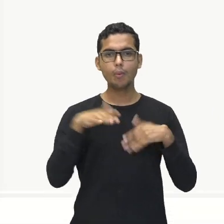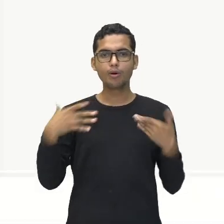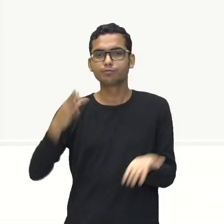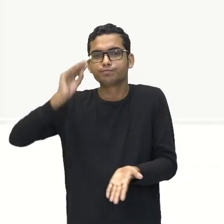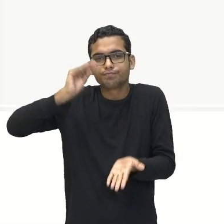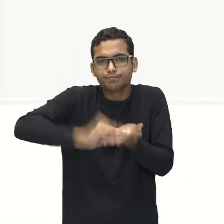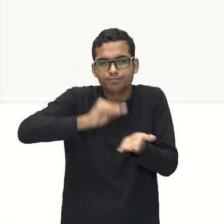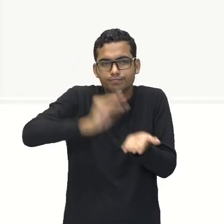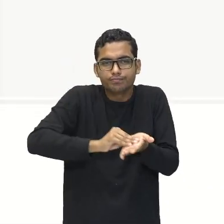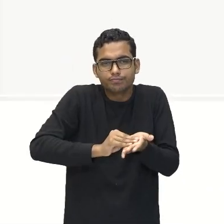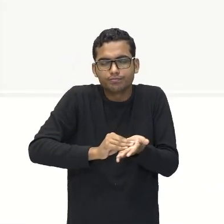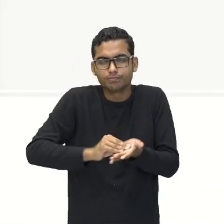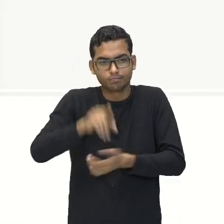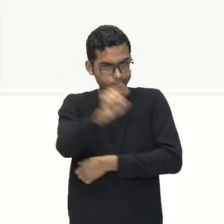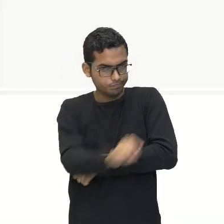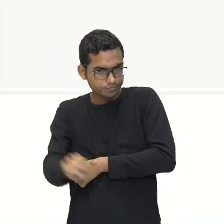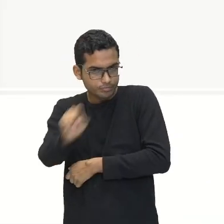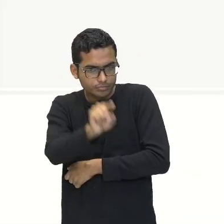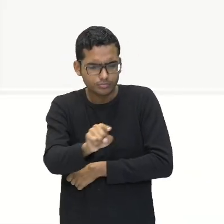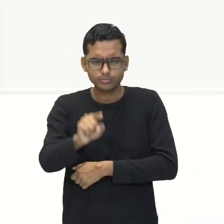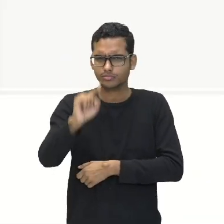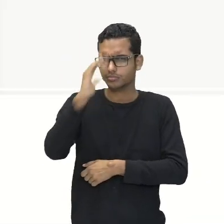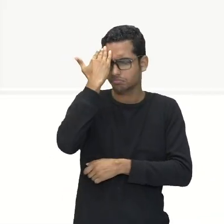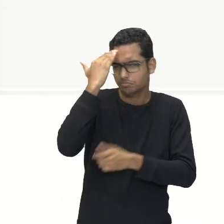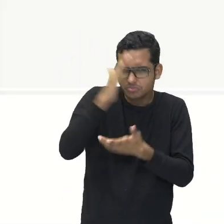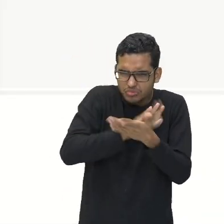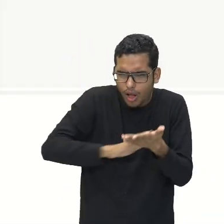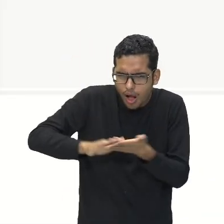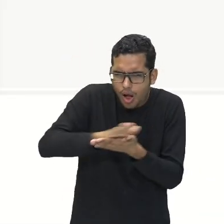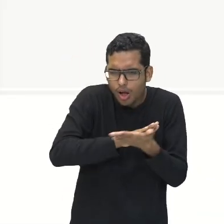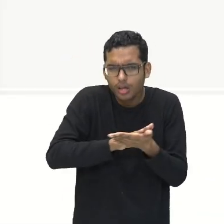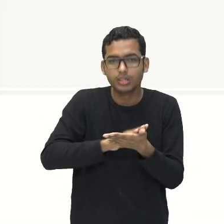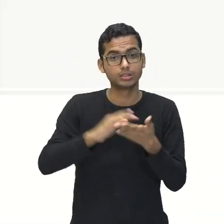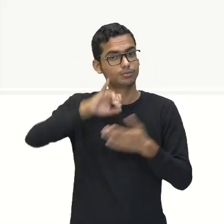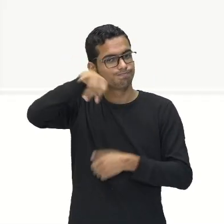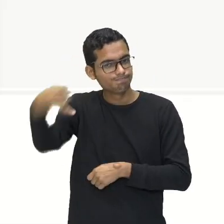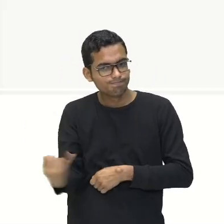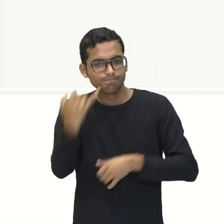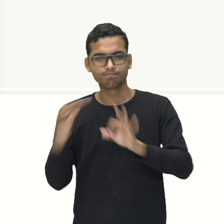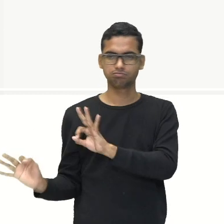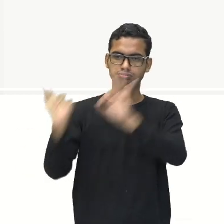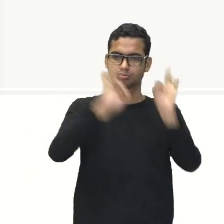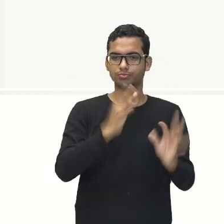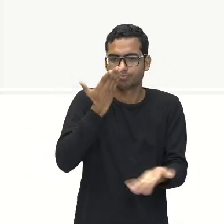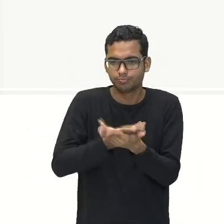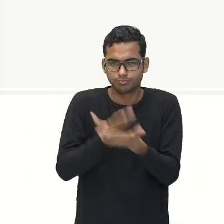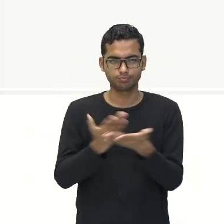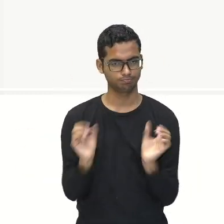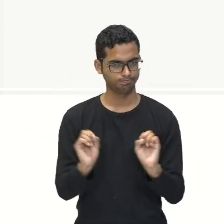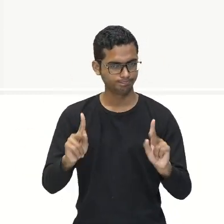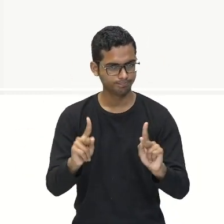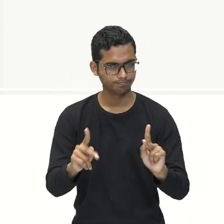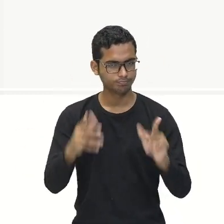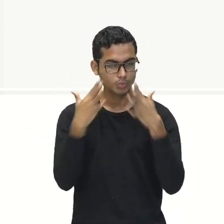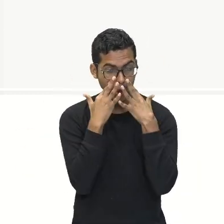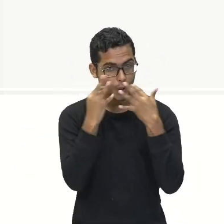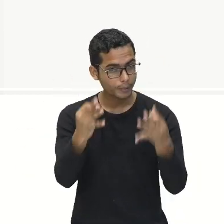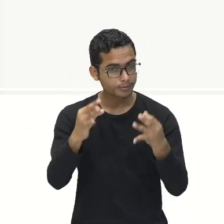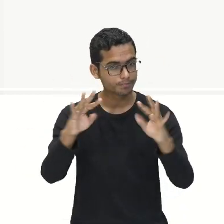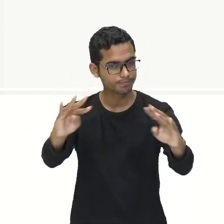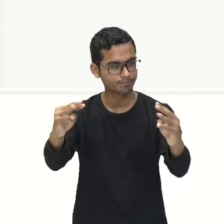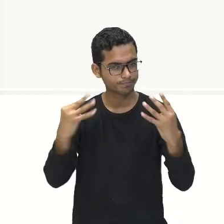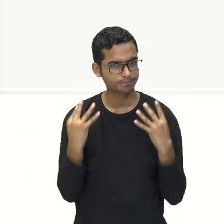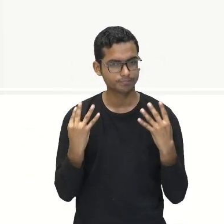tá? Então, para você que ainda não entendeu essa parte, já aproveita para acompanhar agora. Então, eu vou